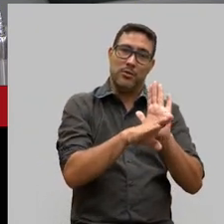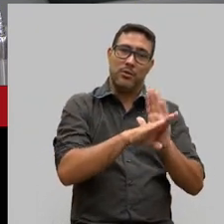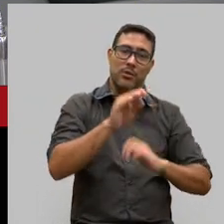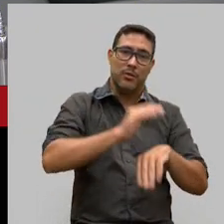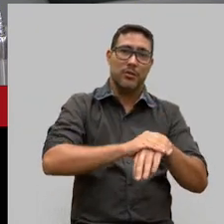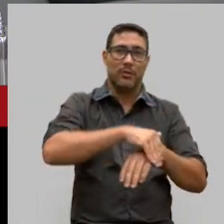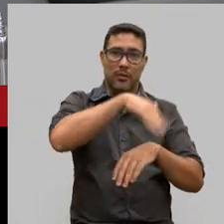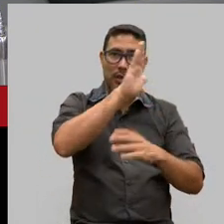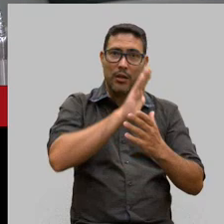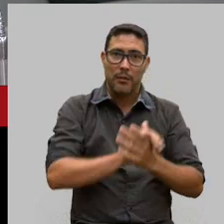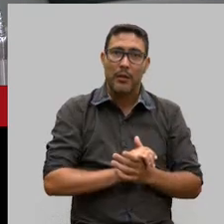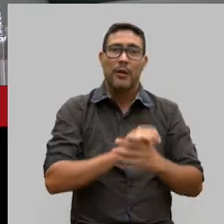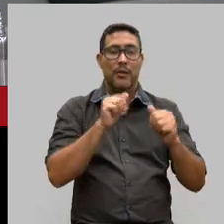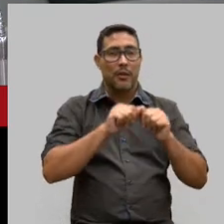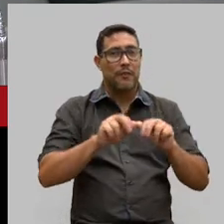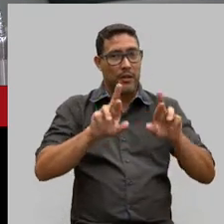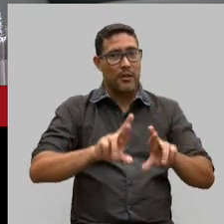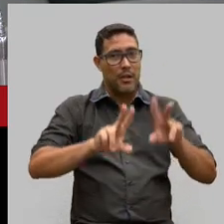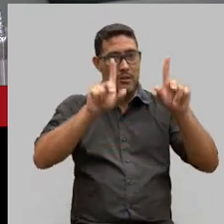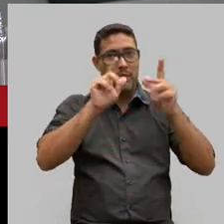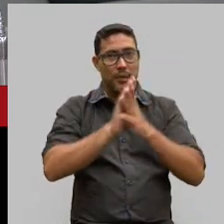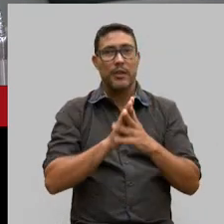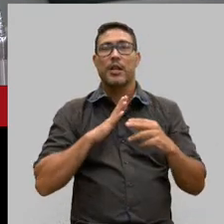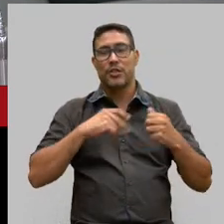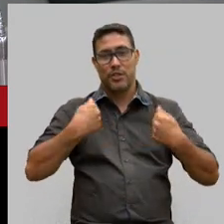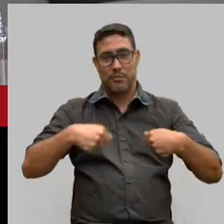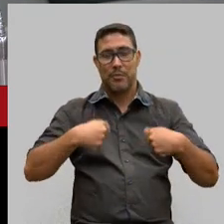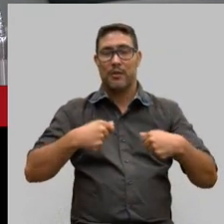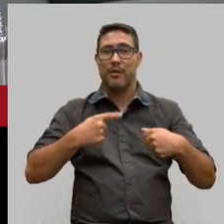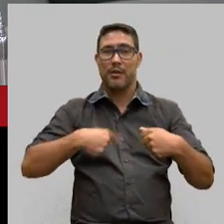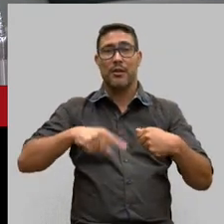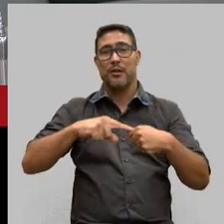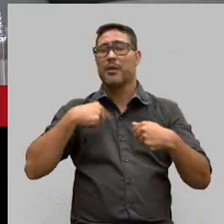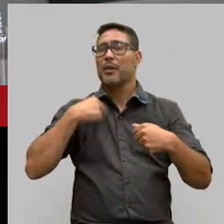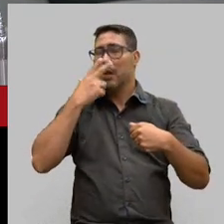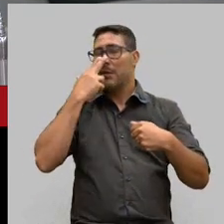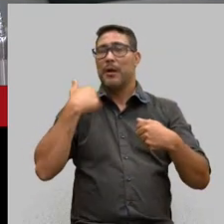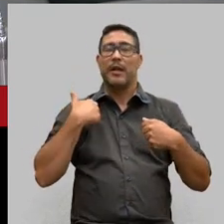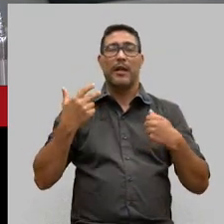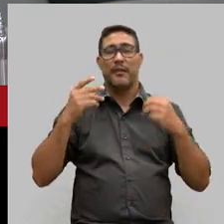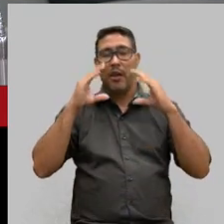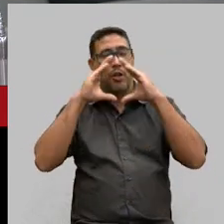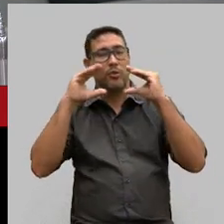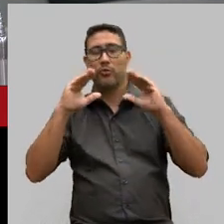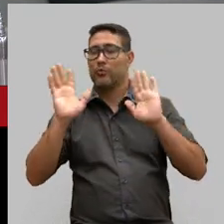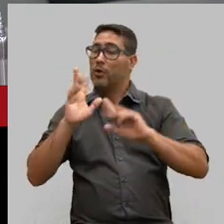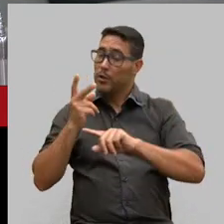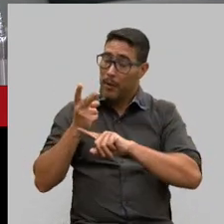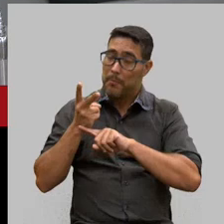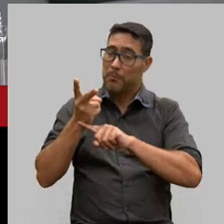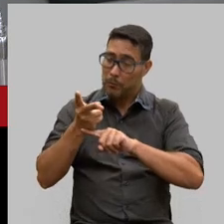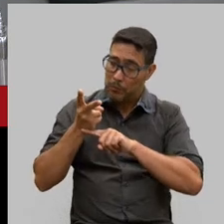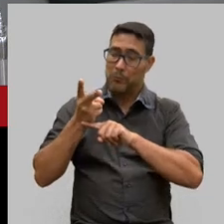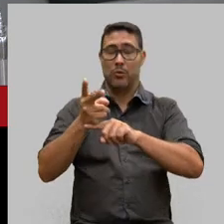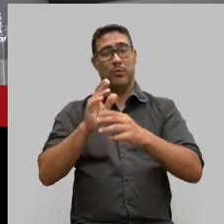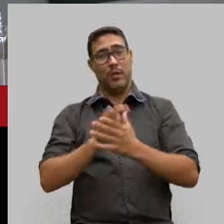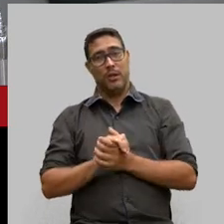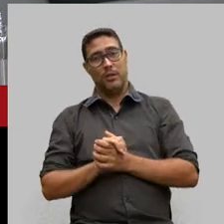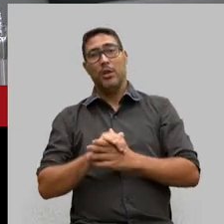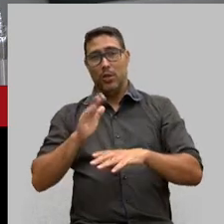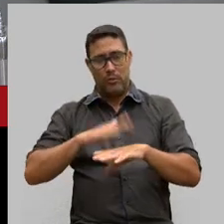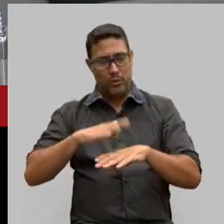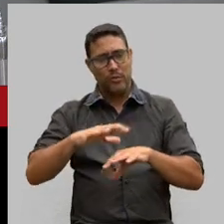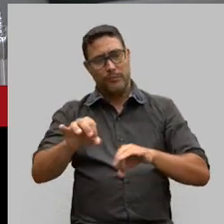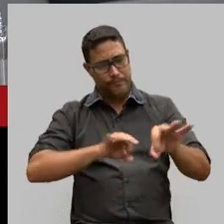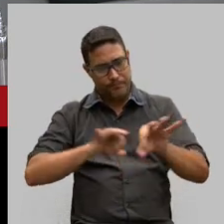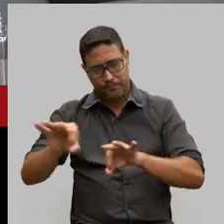é isso que faz a diferença a gente tem que sair do âmbito da do conforto e ir buscar sermos ferramentas mesmo